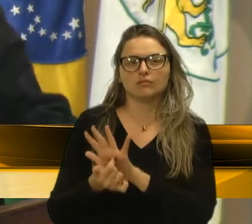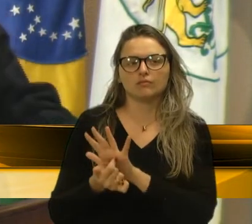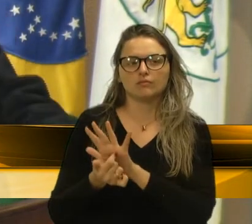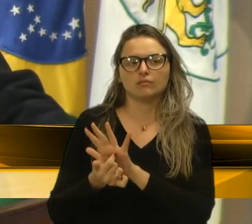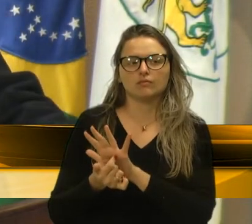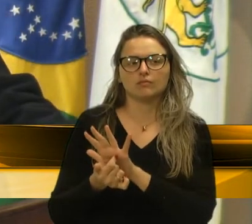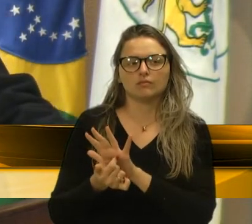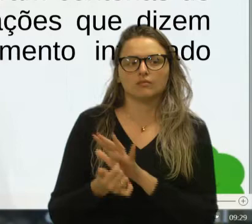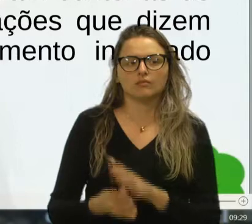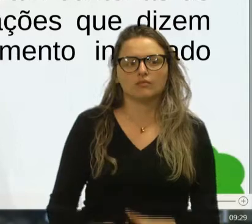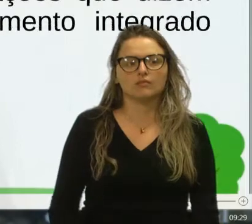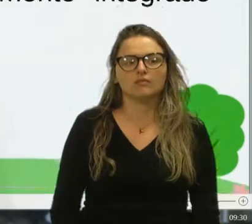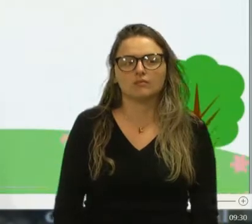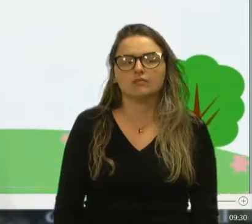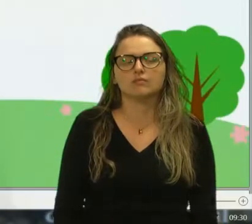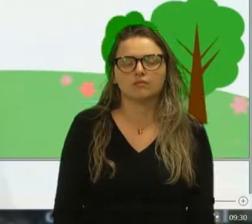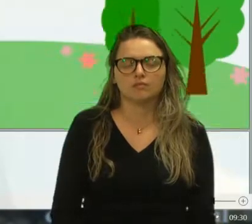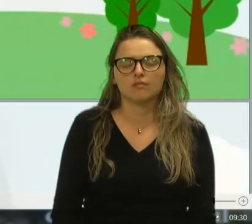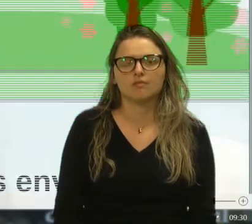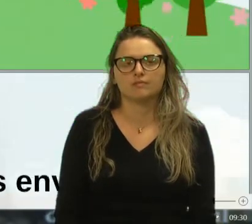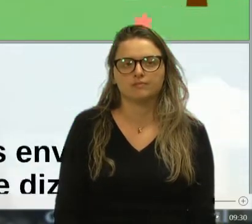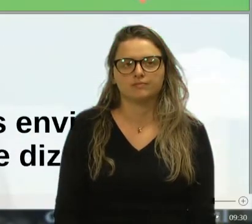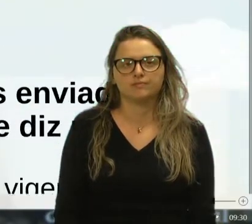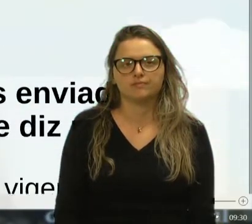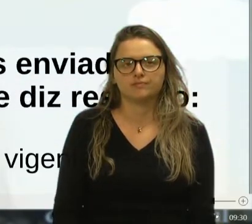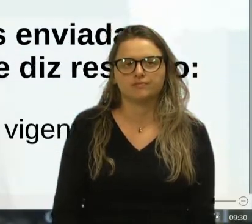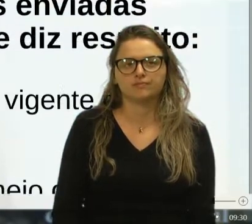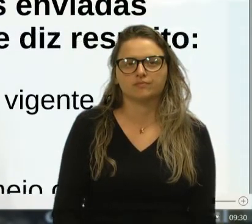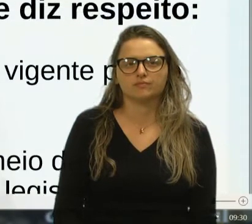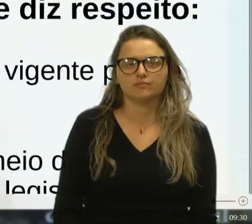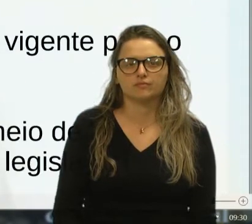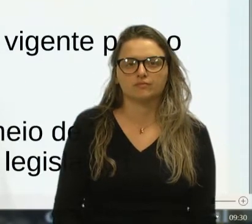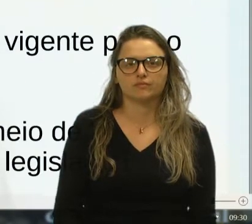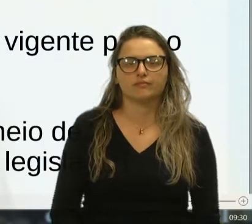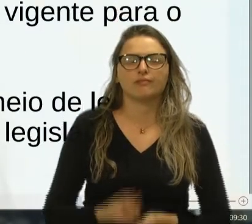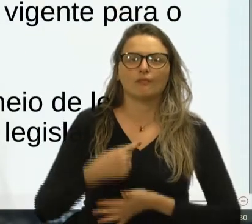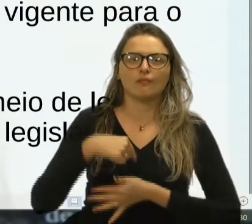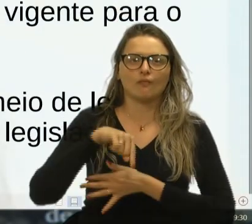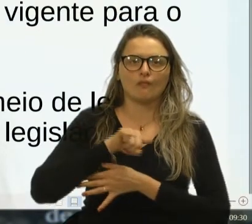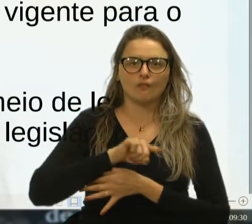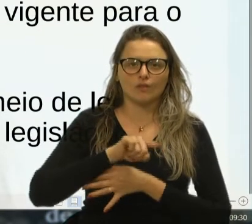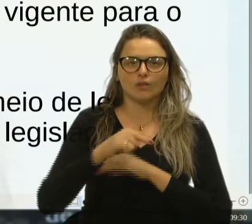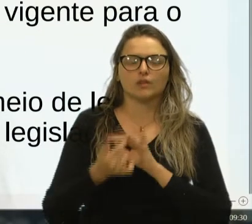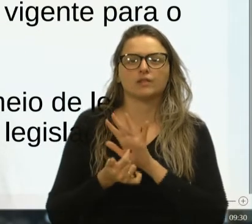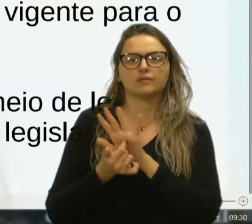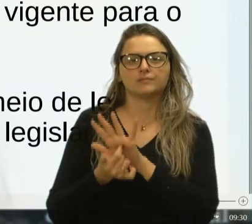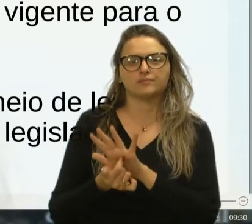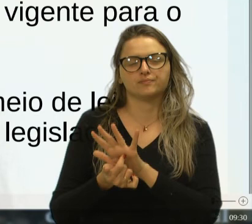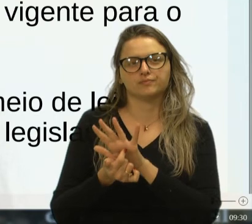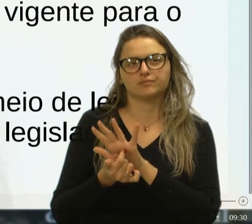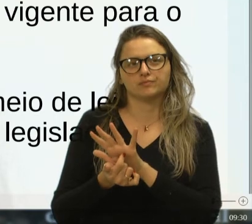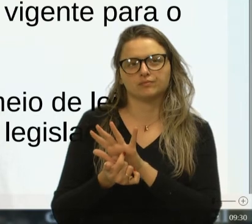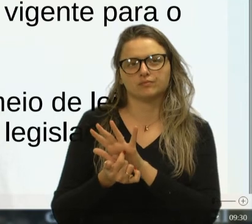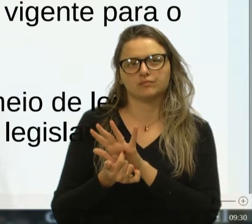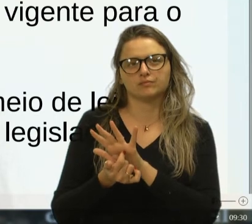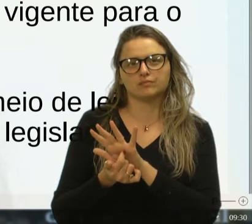o pessoal da assessoria. Aqui nós colocamos,